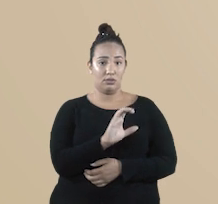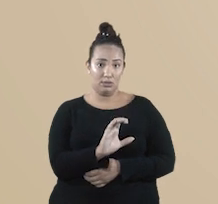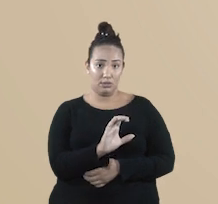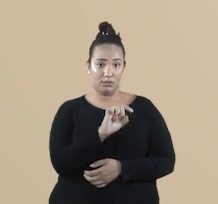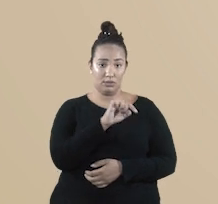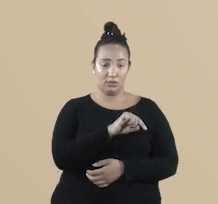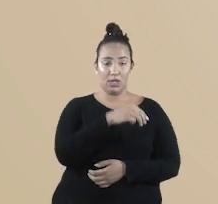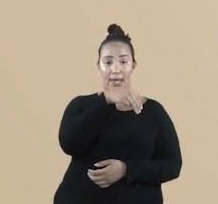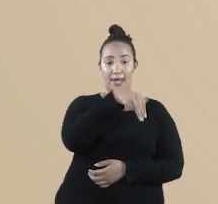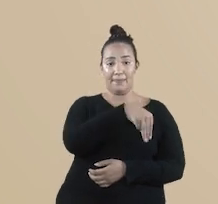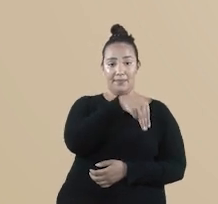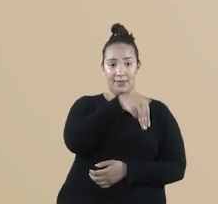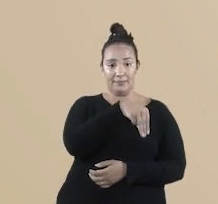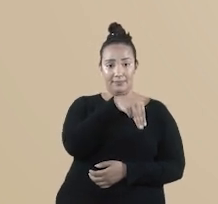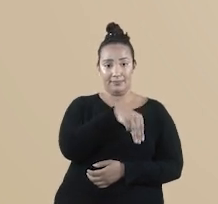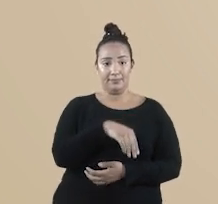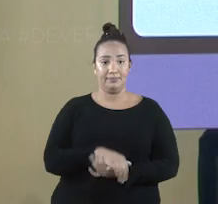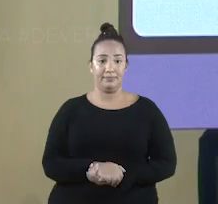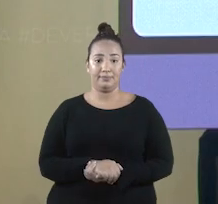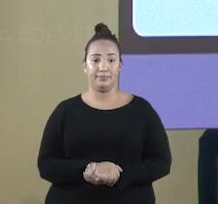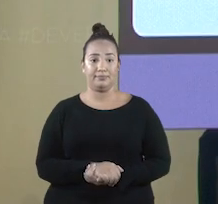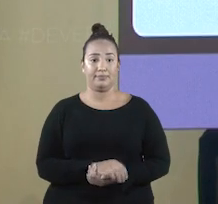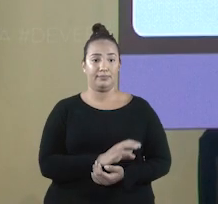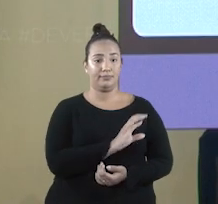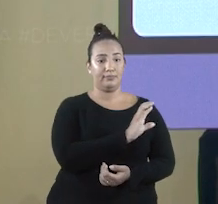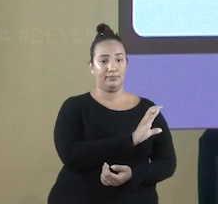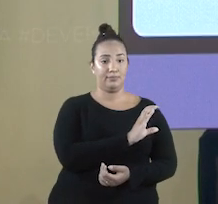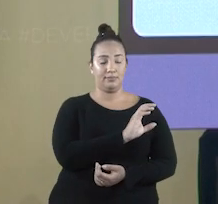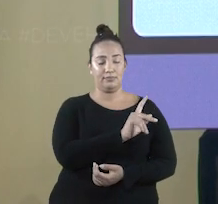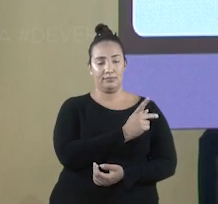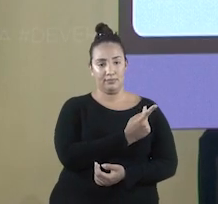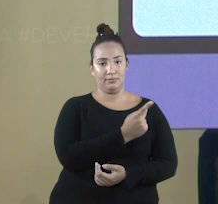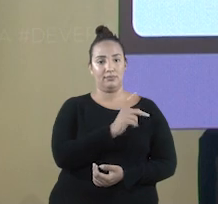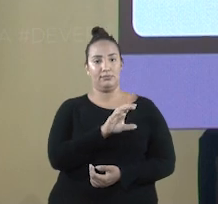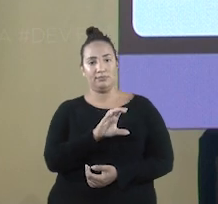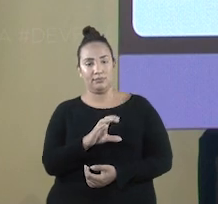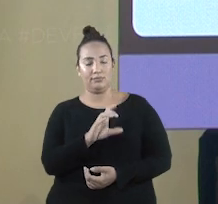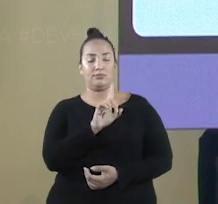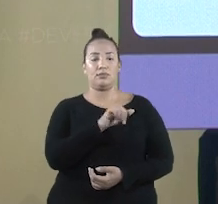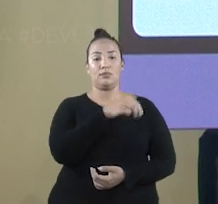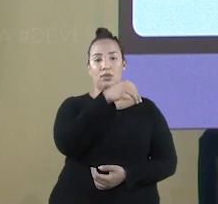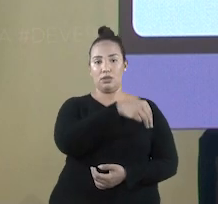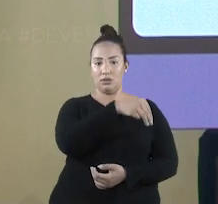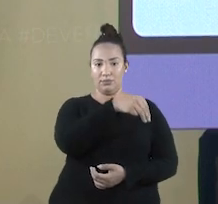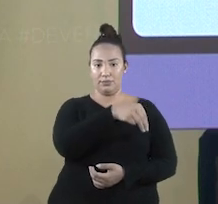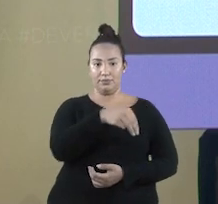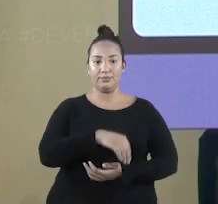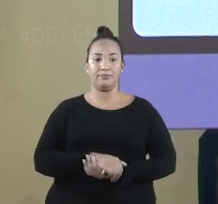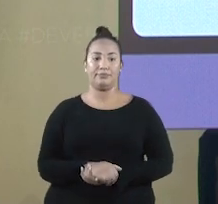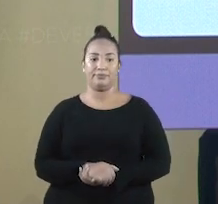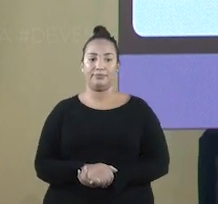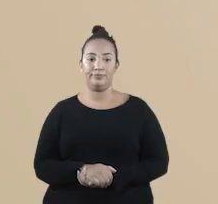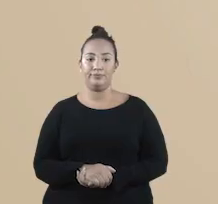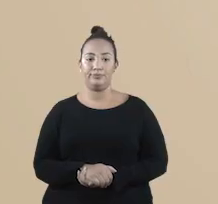de M, ok? Então, chamaremos HC de M, tudo